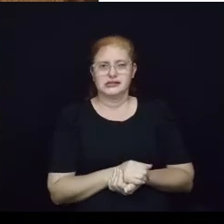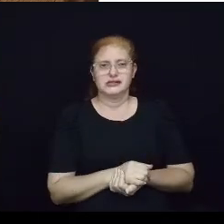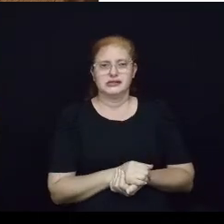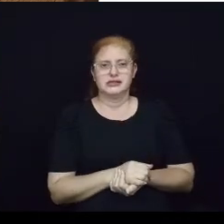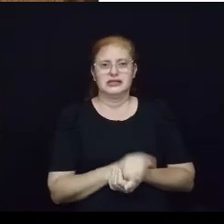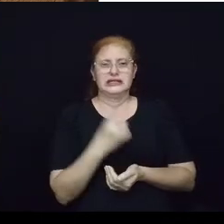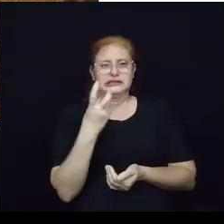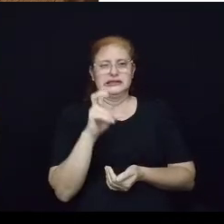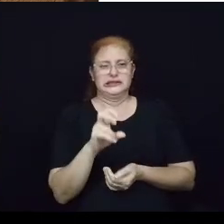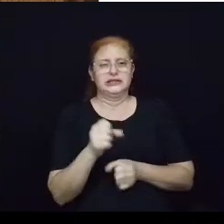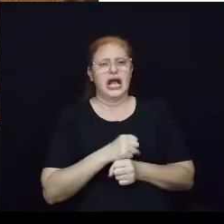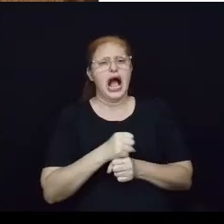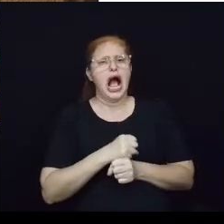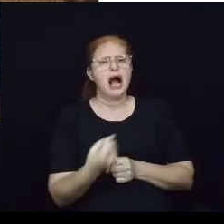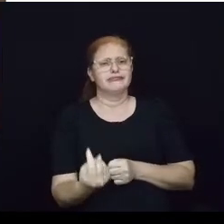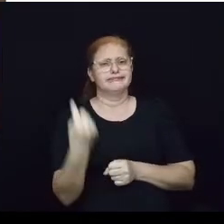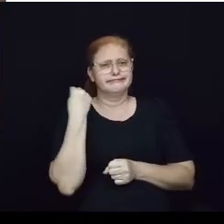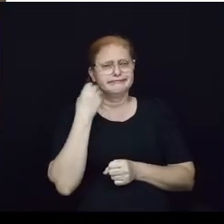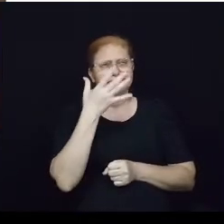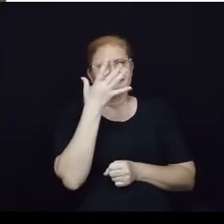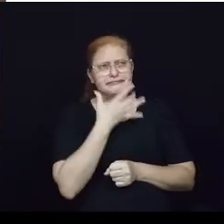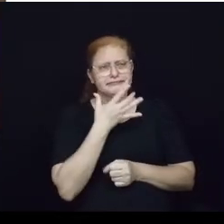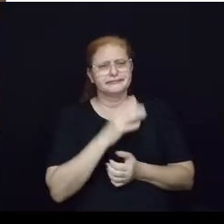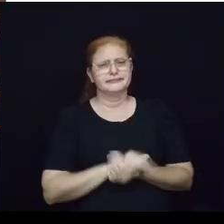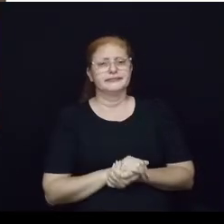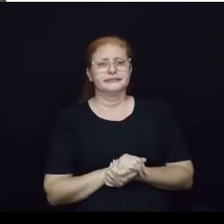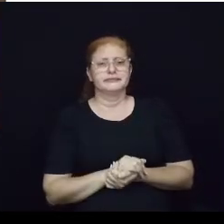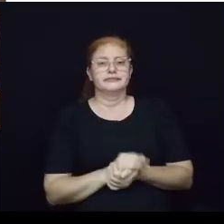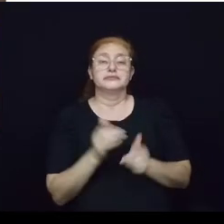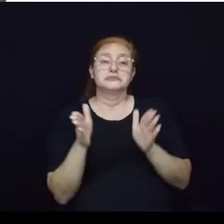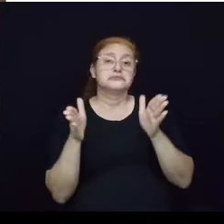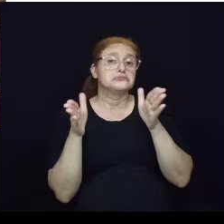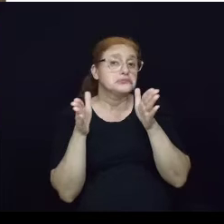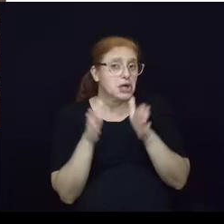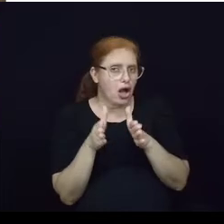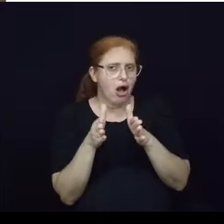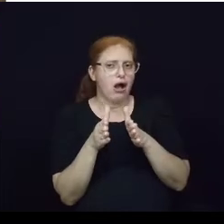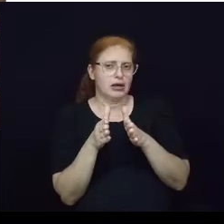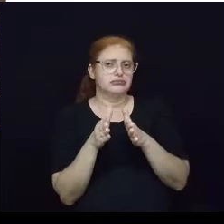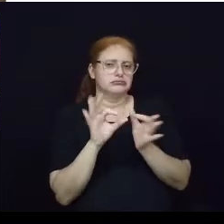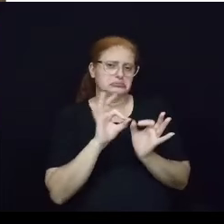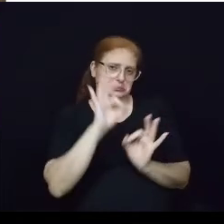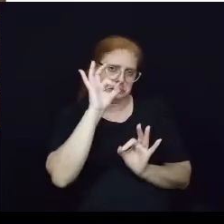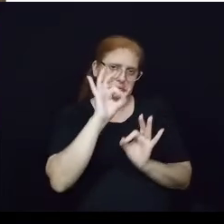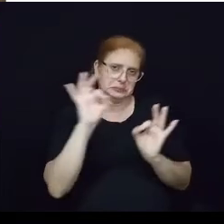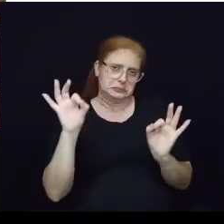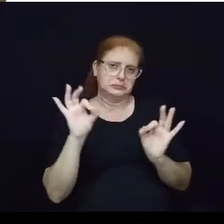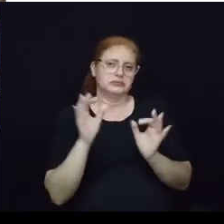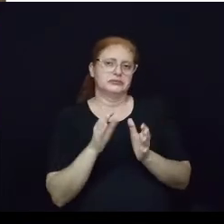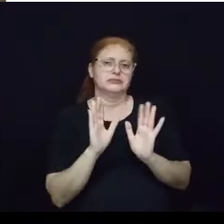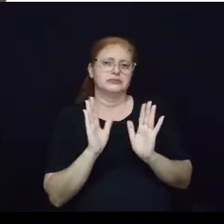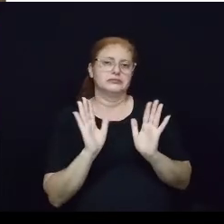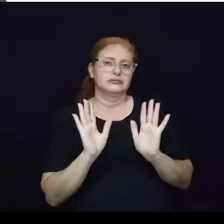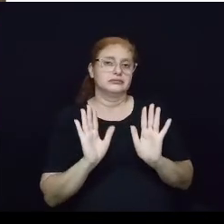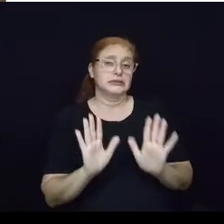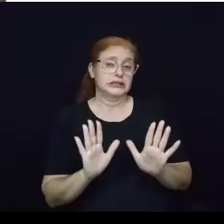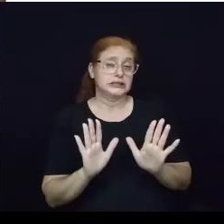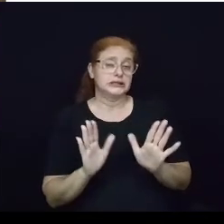uns 15 anos atrás, eu acho. Menor, numa escala menor, mas agora